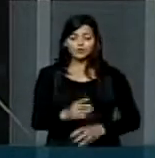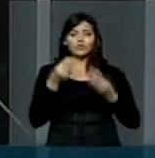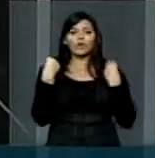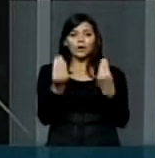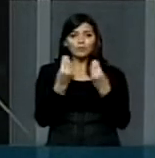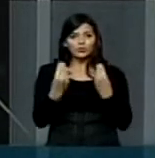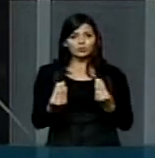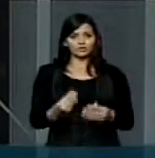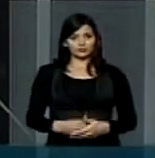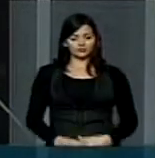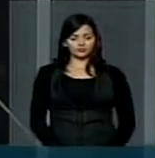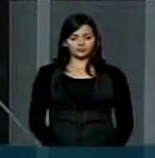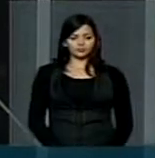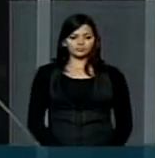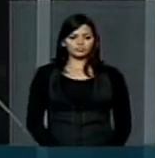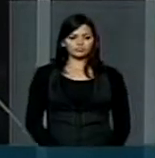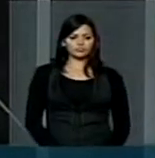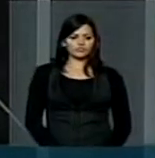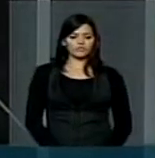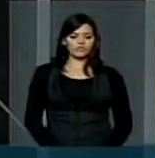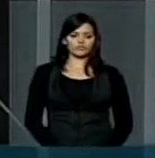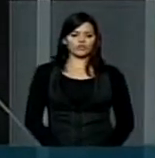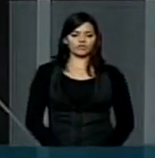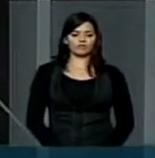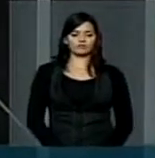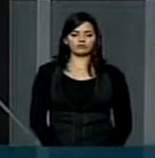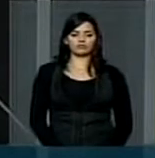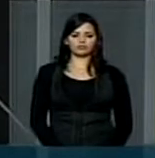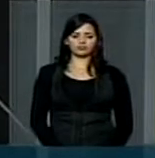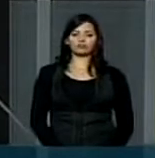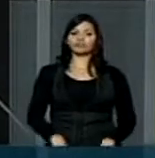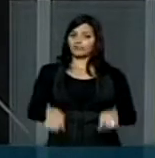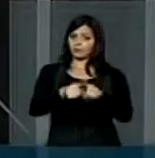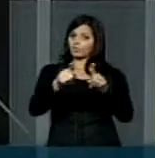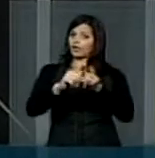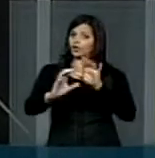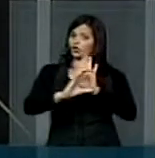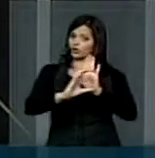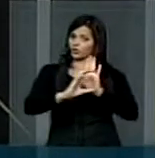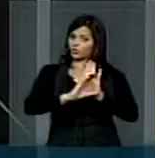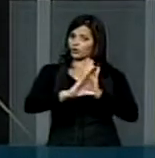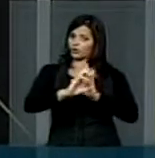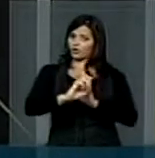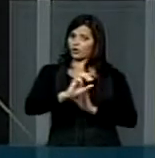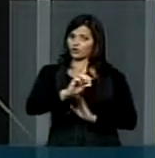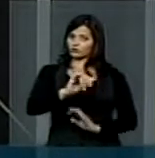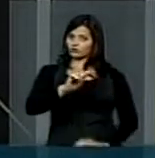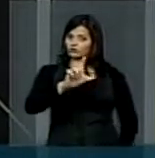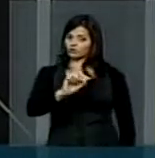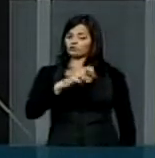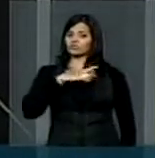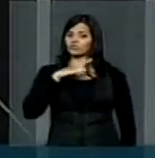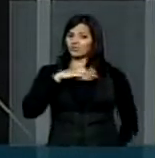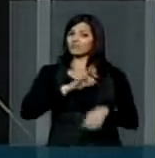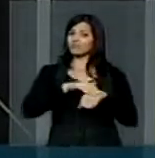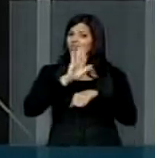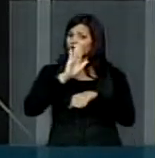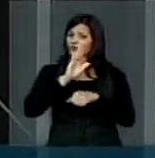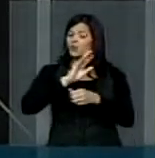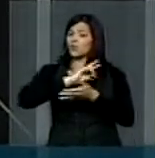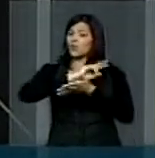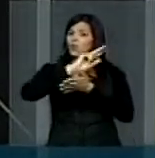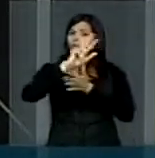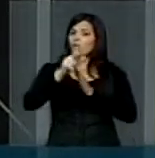Não para por aí. Nós temos